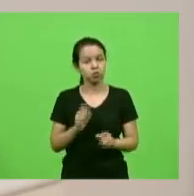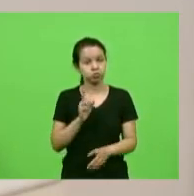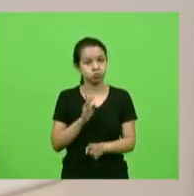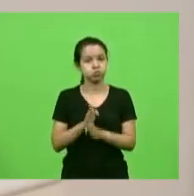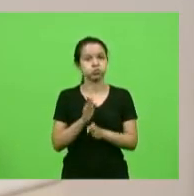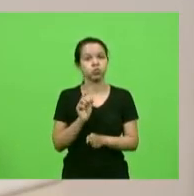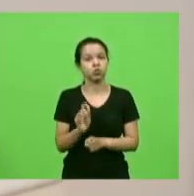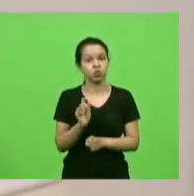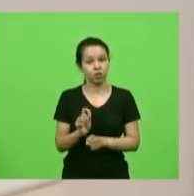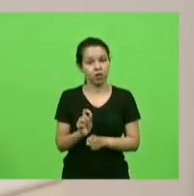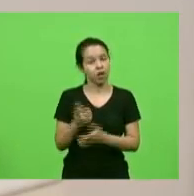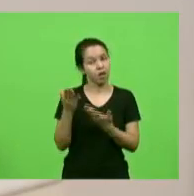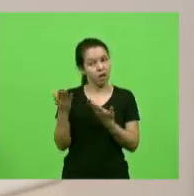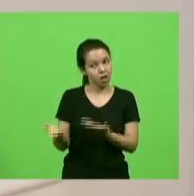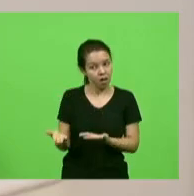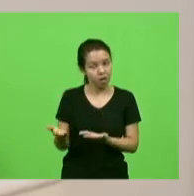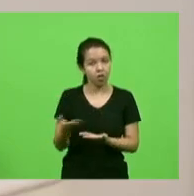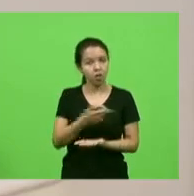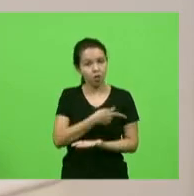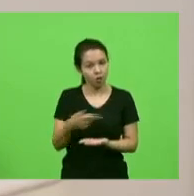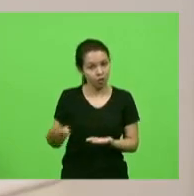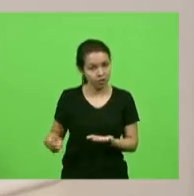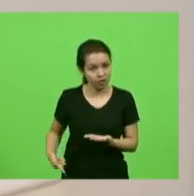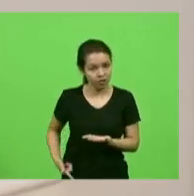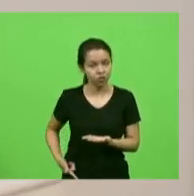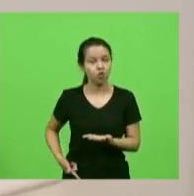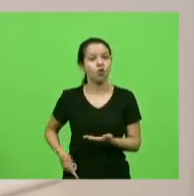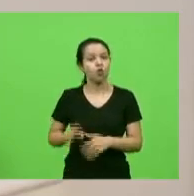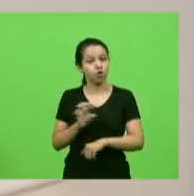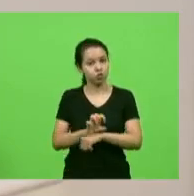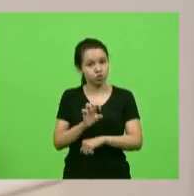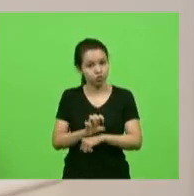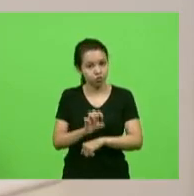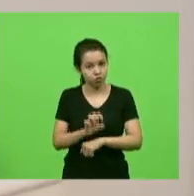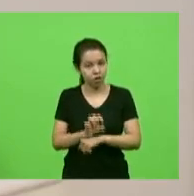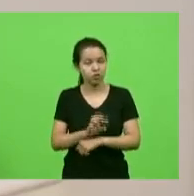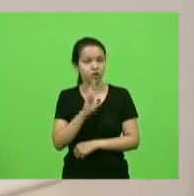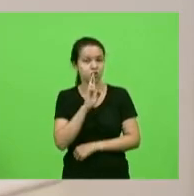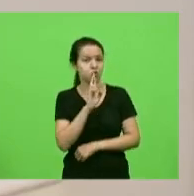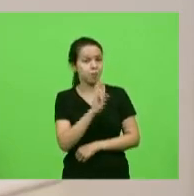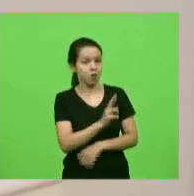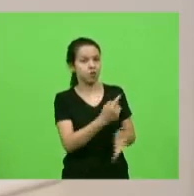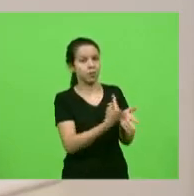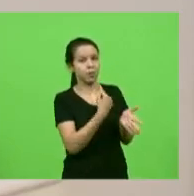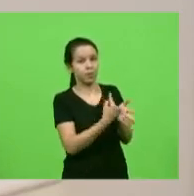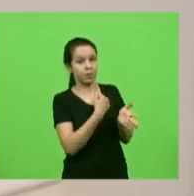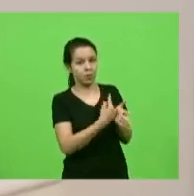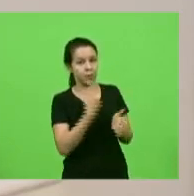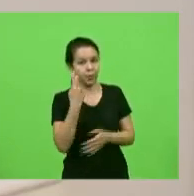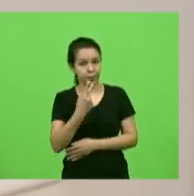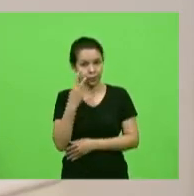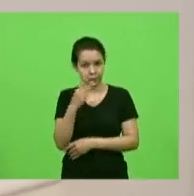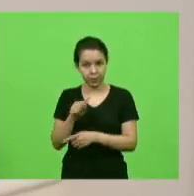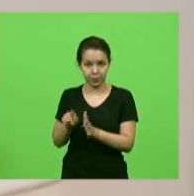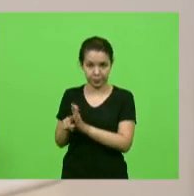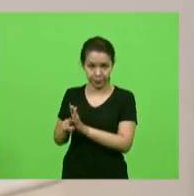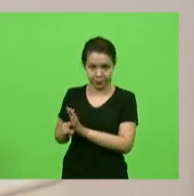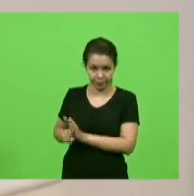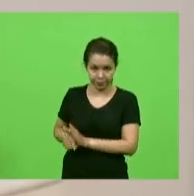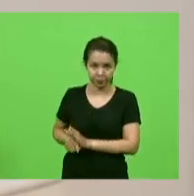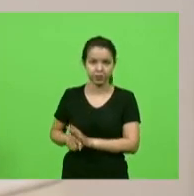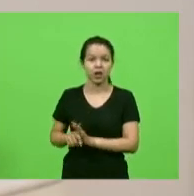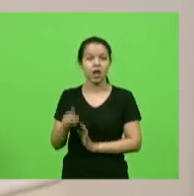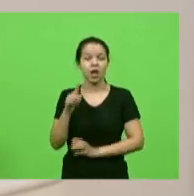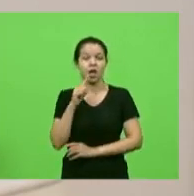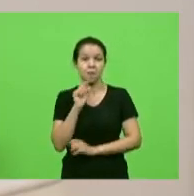o excelentíssimo senhor governador do Estado, em resposta aos questionamentos efetuados pela Comissão Parlamentar de Inquérito, tenha prestado informação